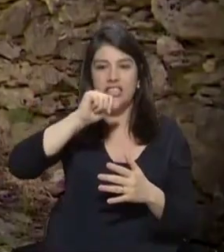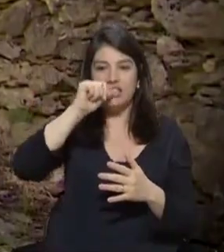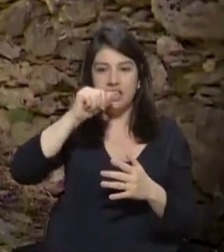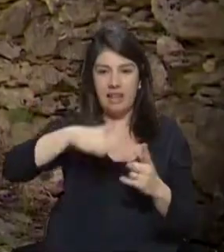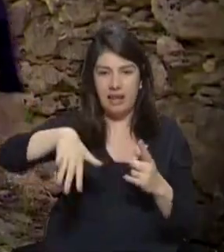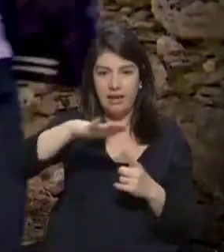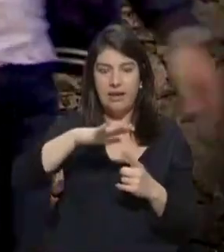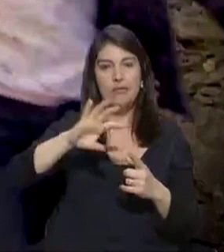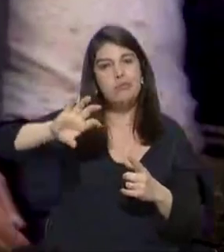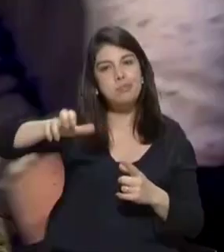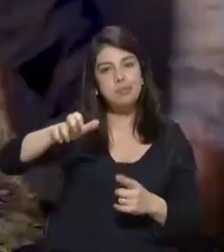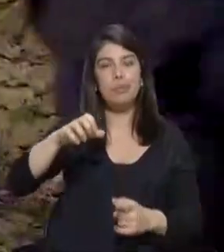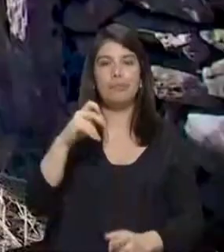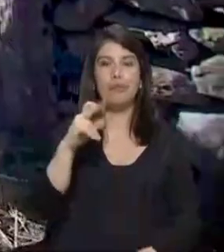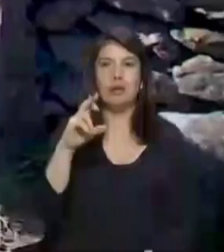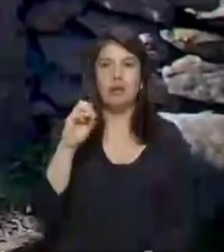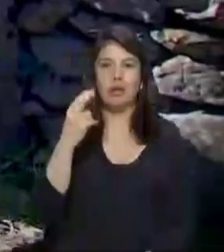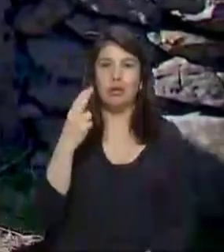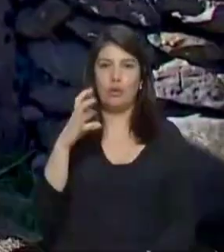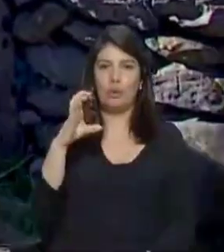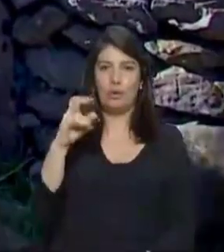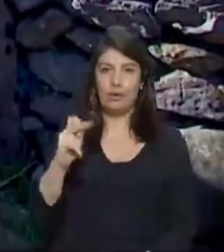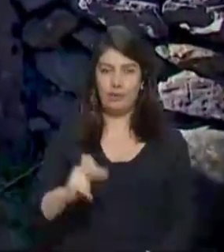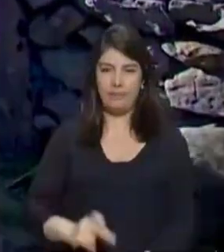concelho de Arouca.